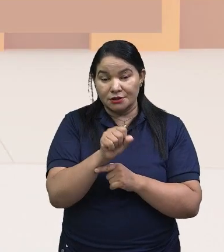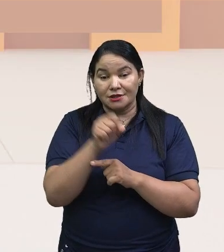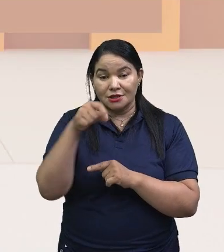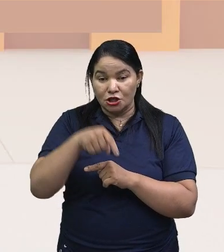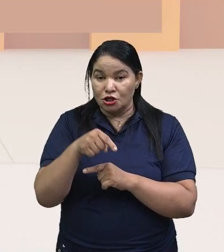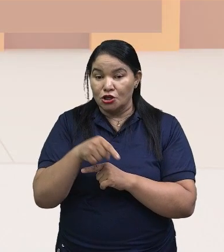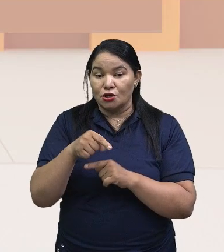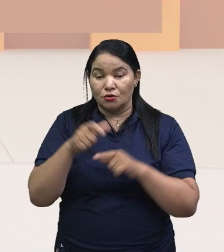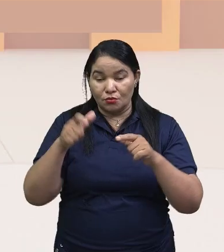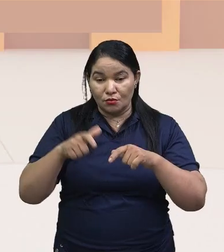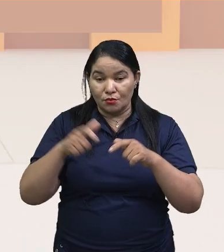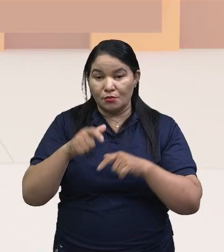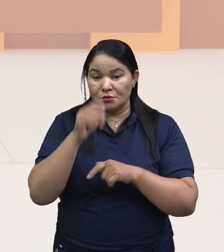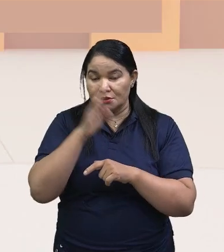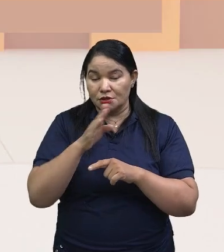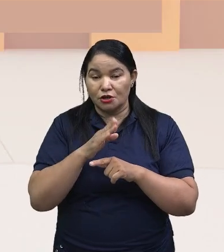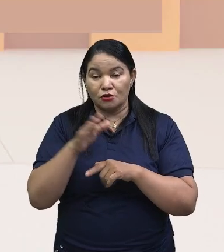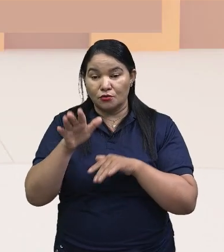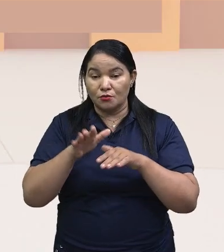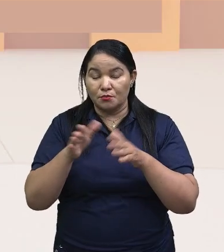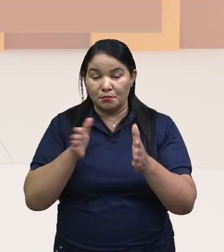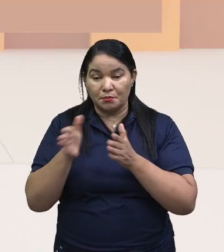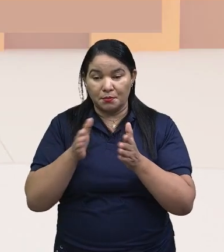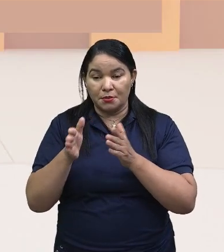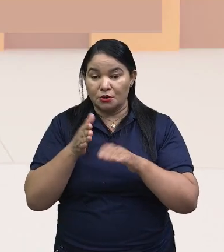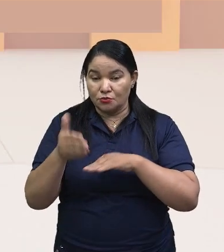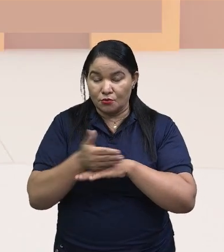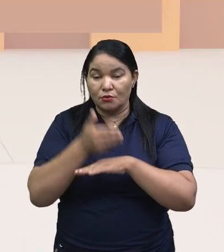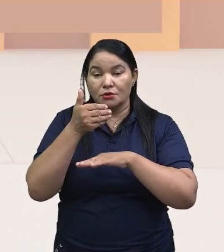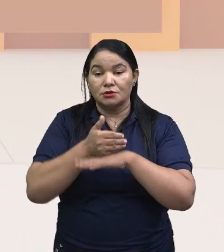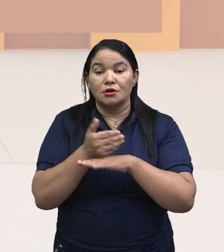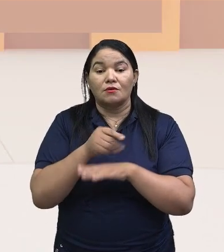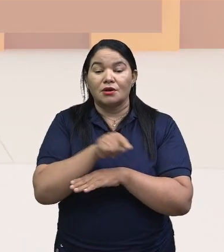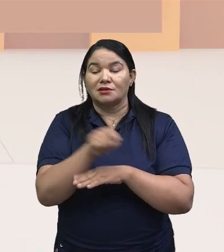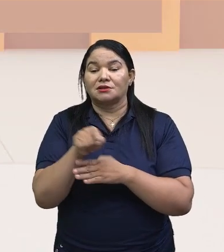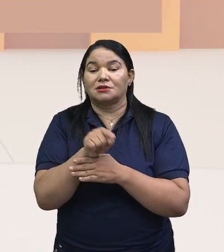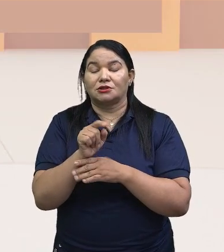período colonial, certo? Ela resiste, né? Enquanto houve